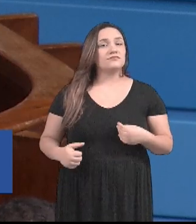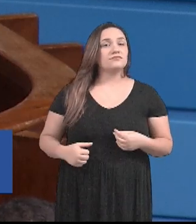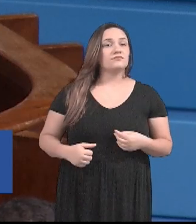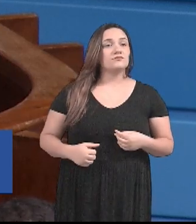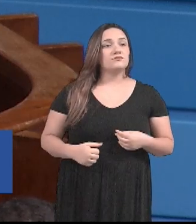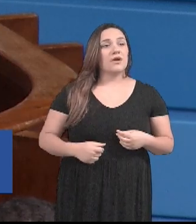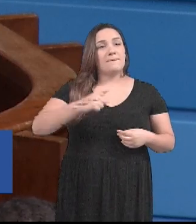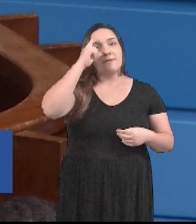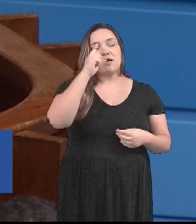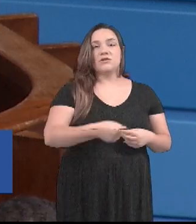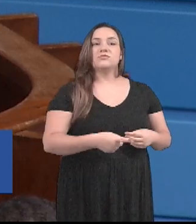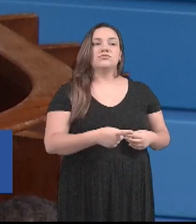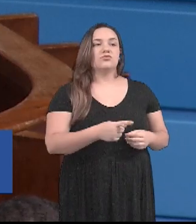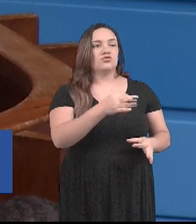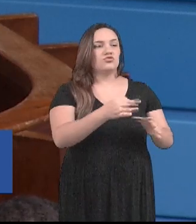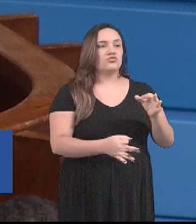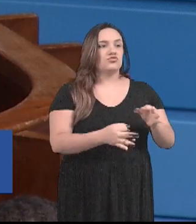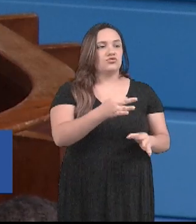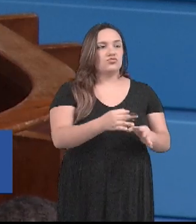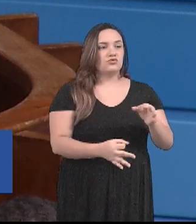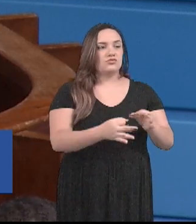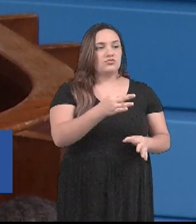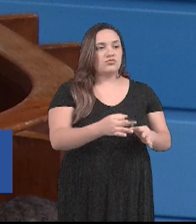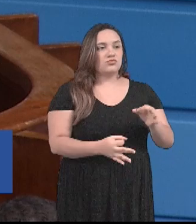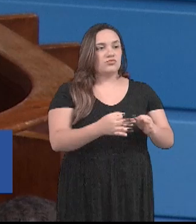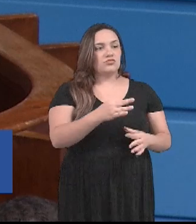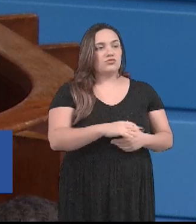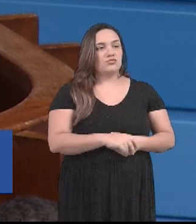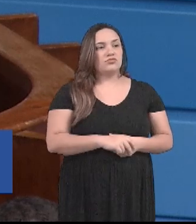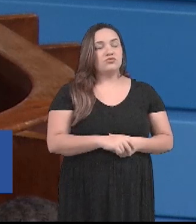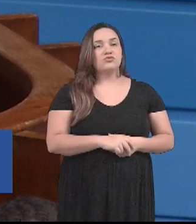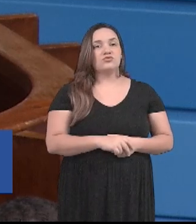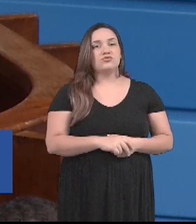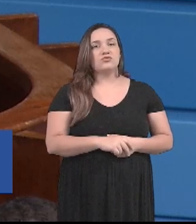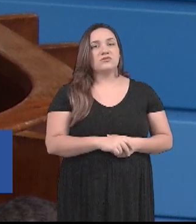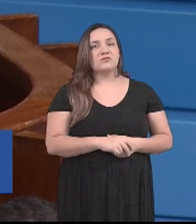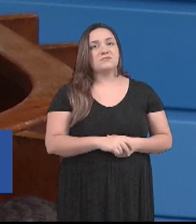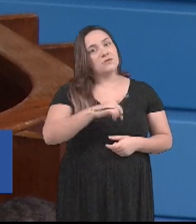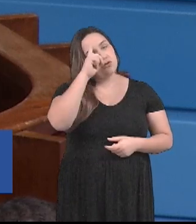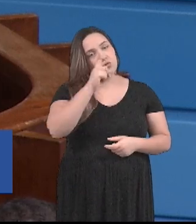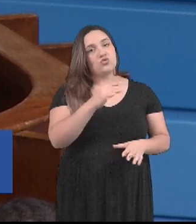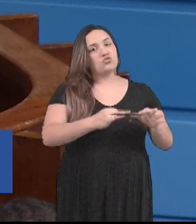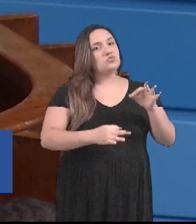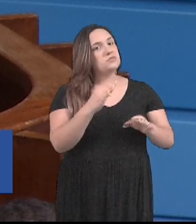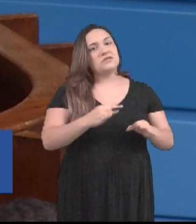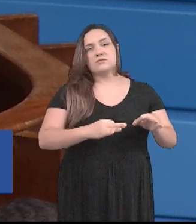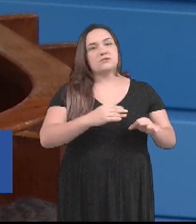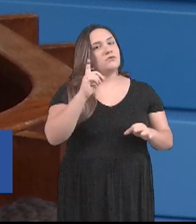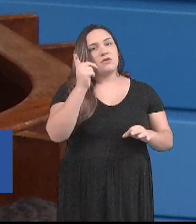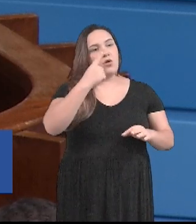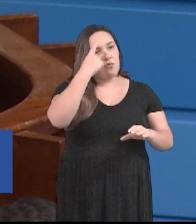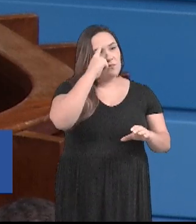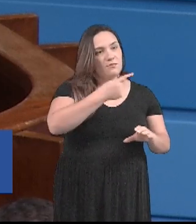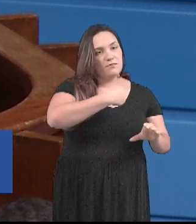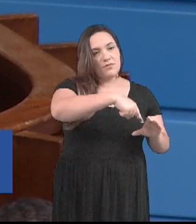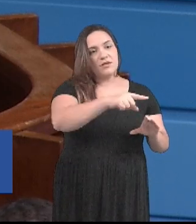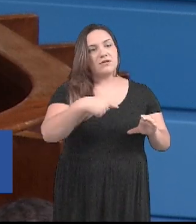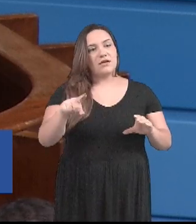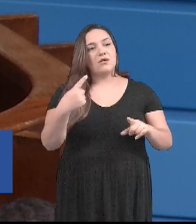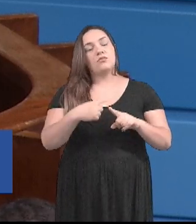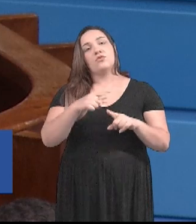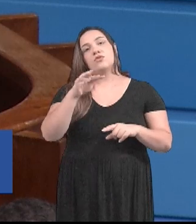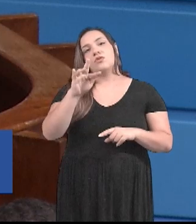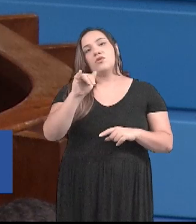numa certidão falsa. O fisco apresentou à Corte de